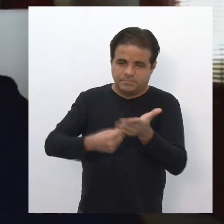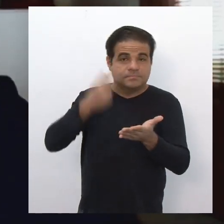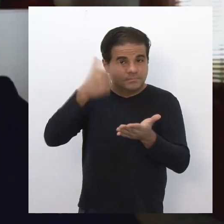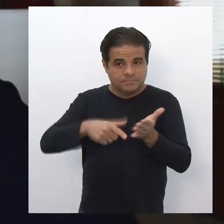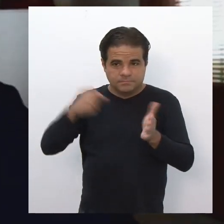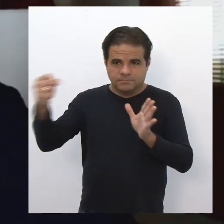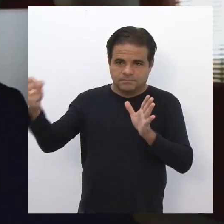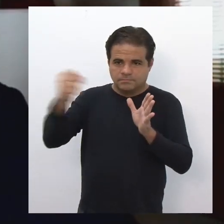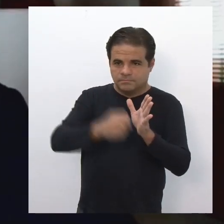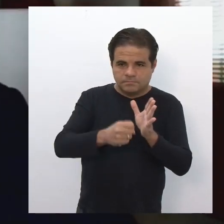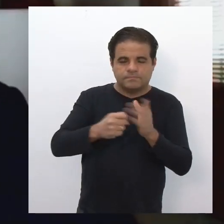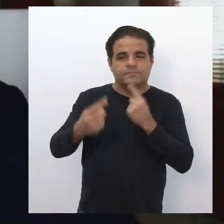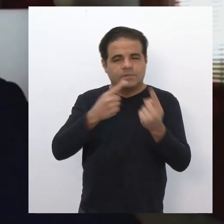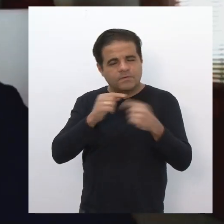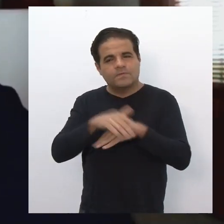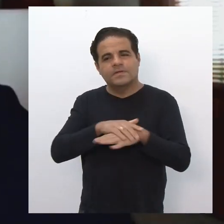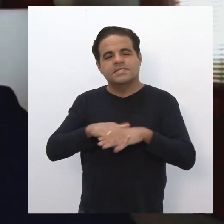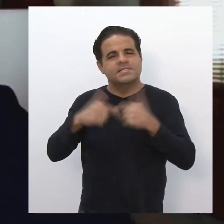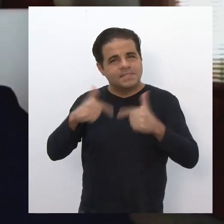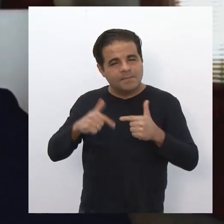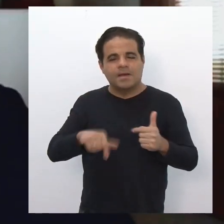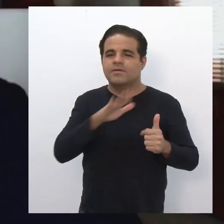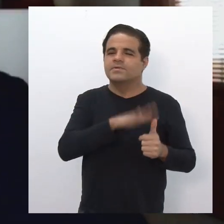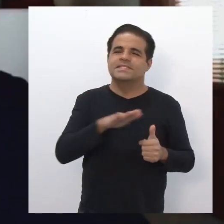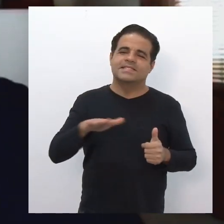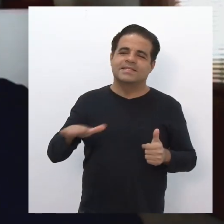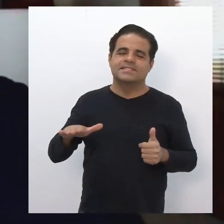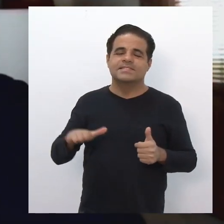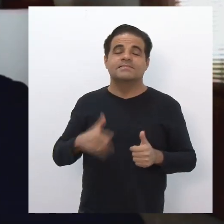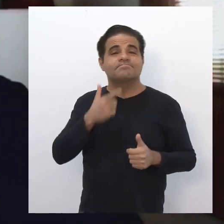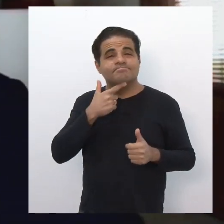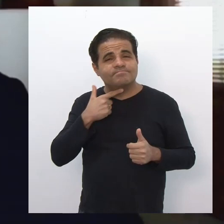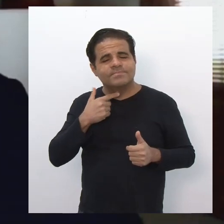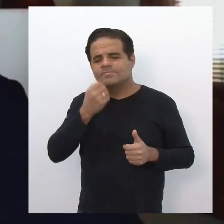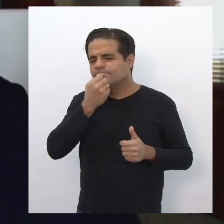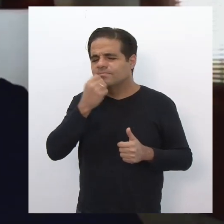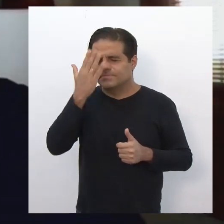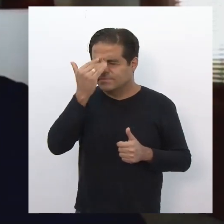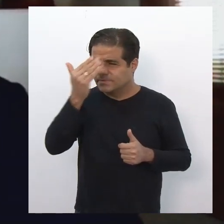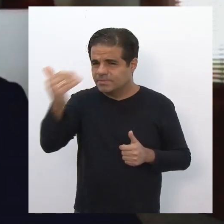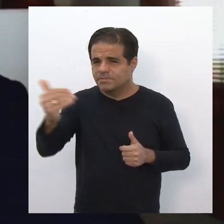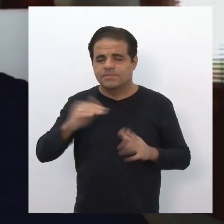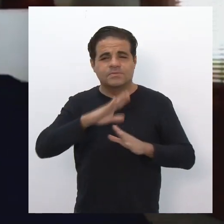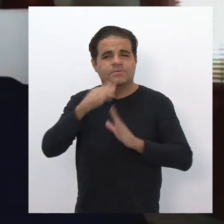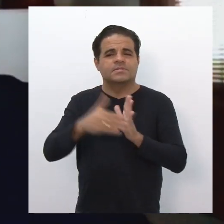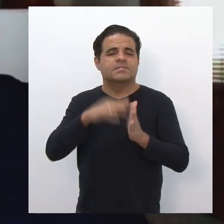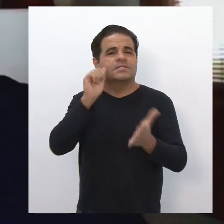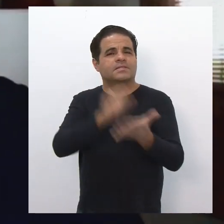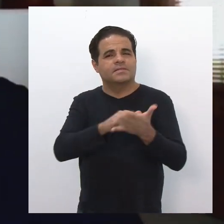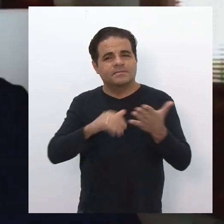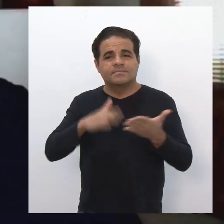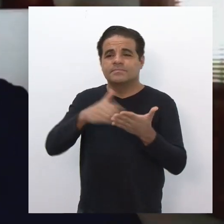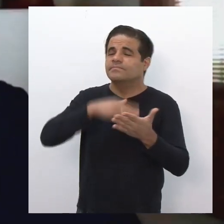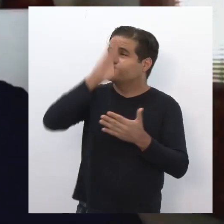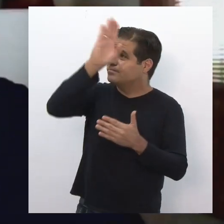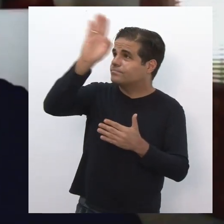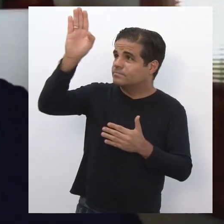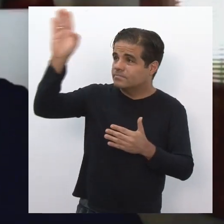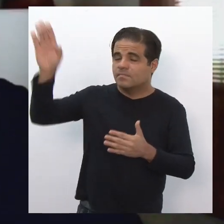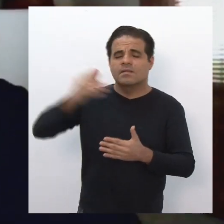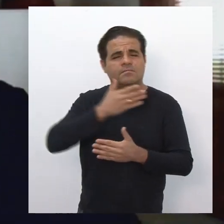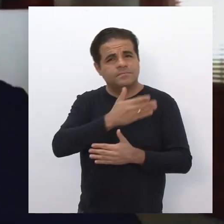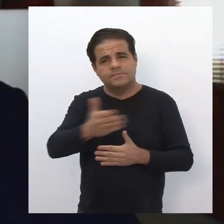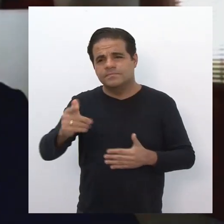com certeza falando desse trabalho com as crianças. Desejamos muito sucesso com as atividades nas bibliotecas, vocês